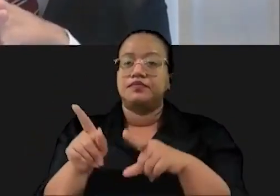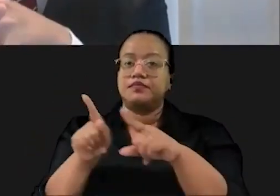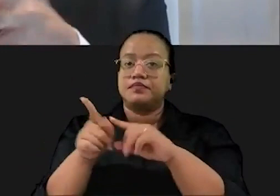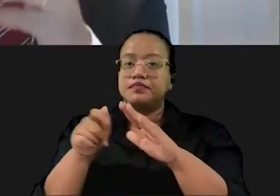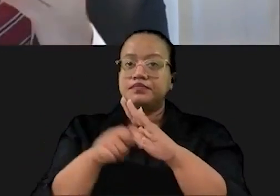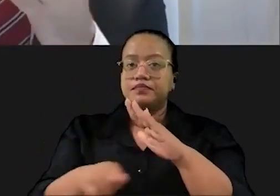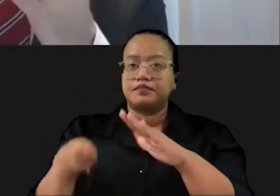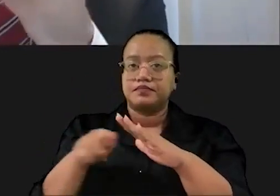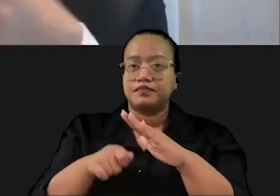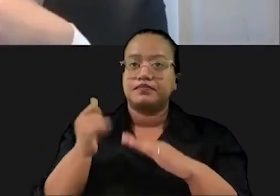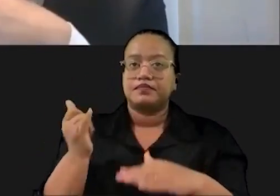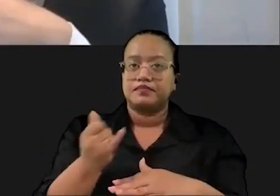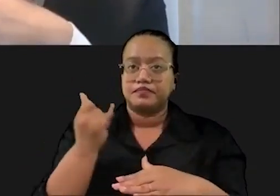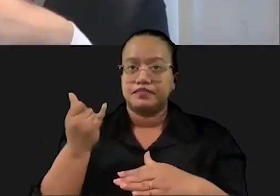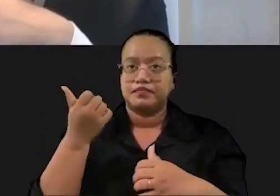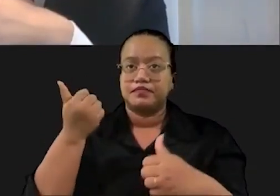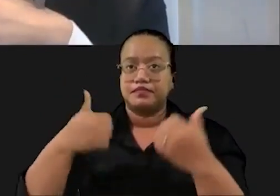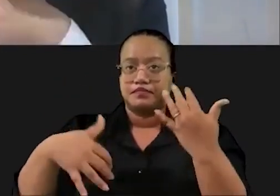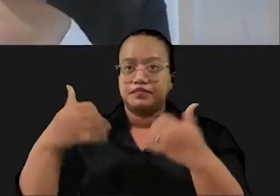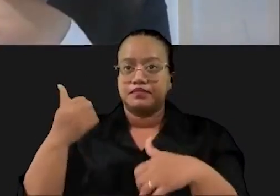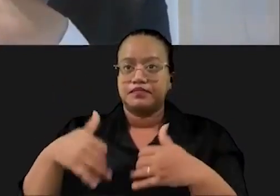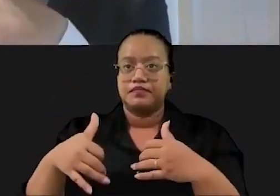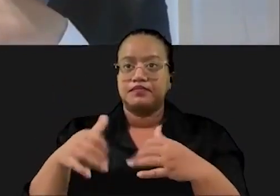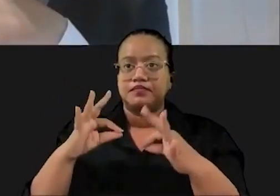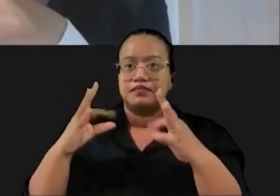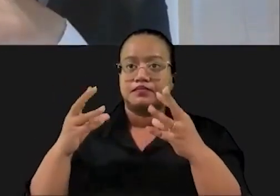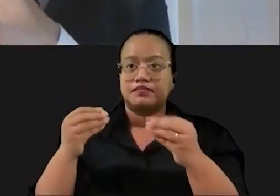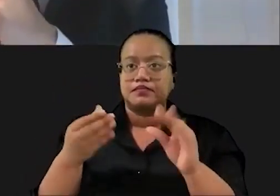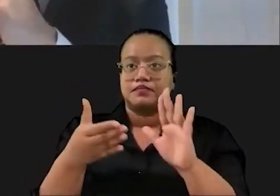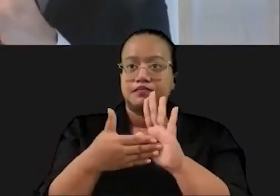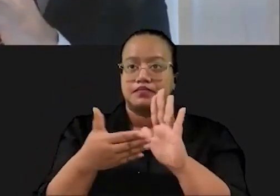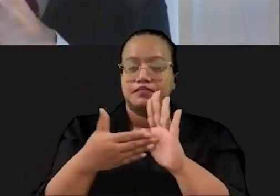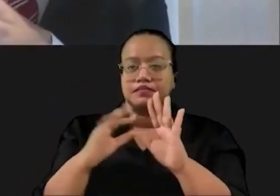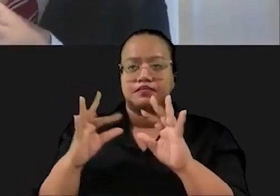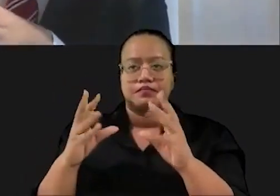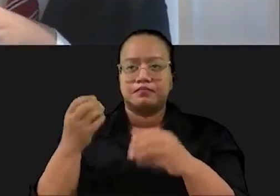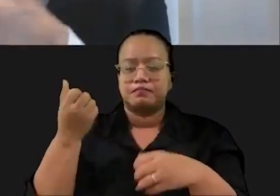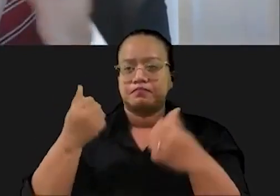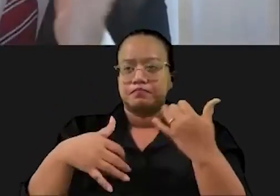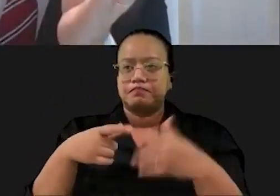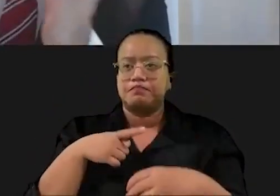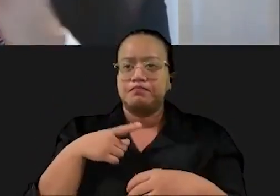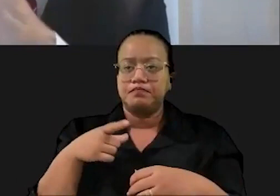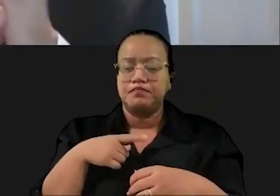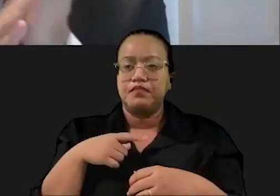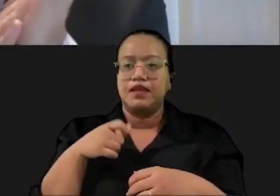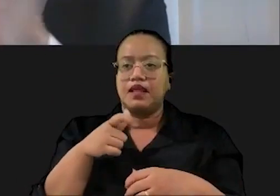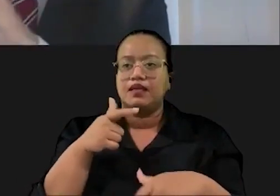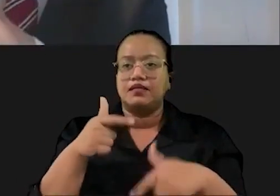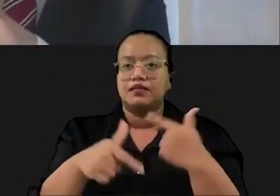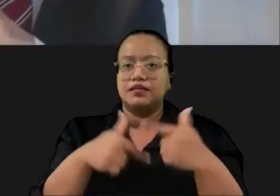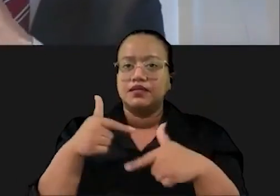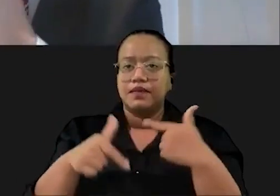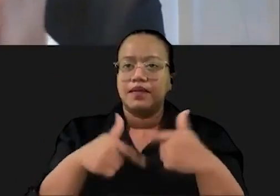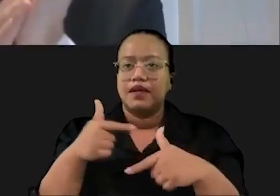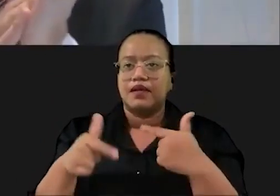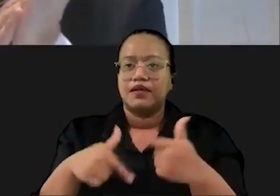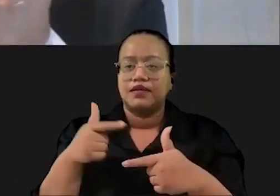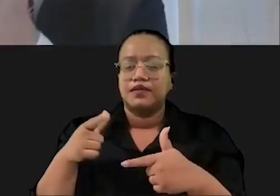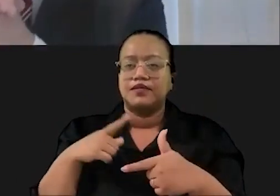fluxo, através do trabalho dos grupos temáticos de trabalho, né,